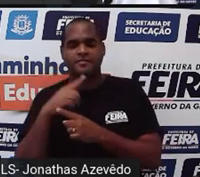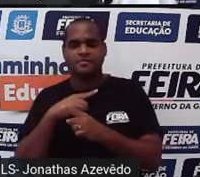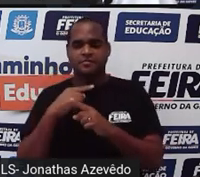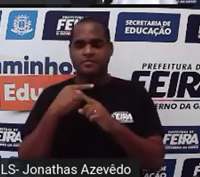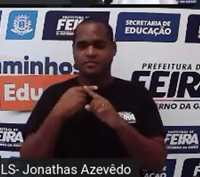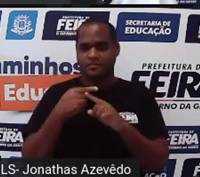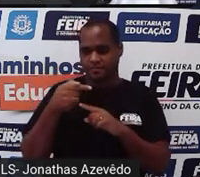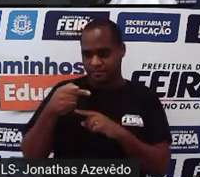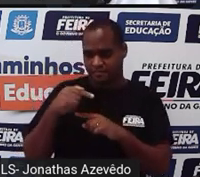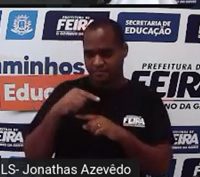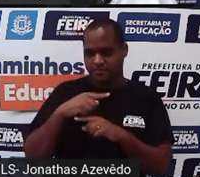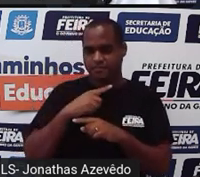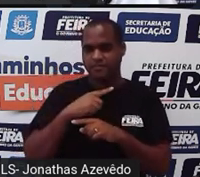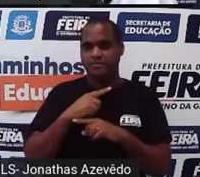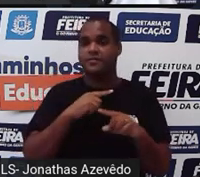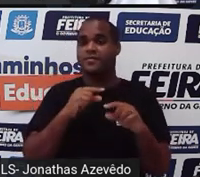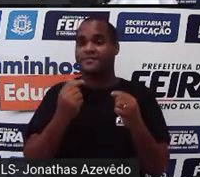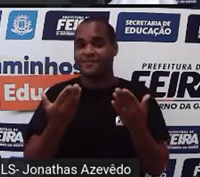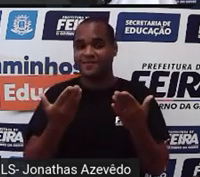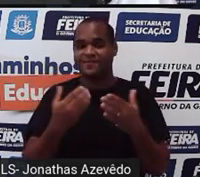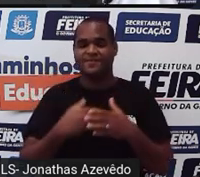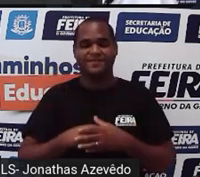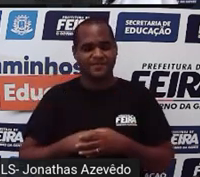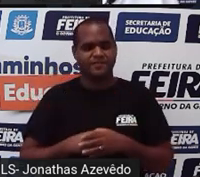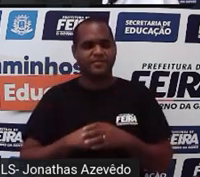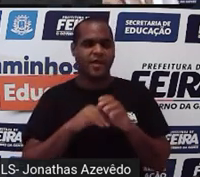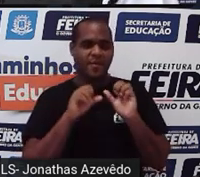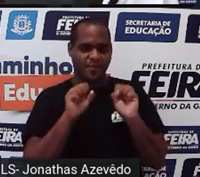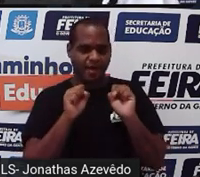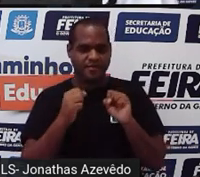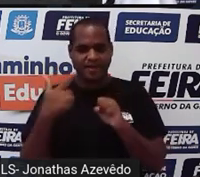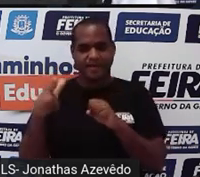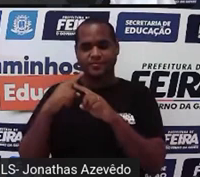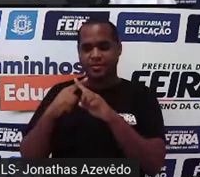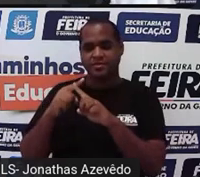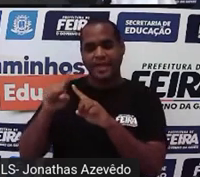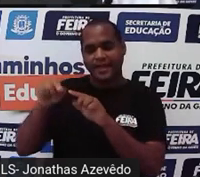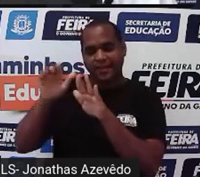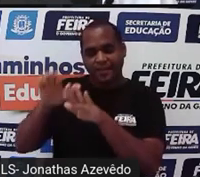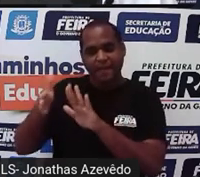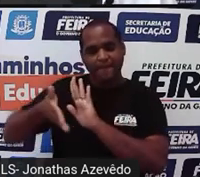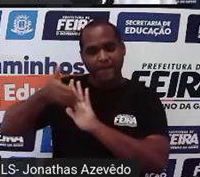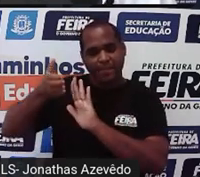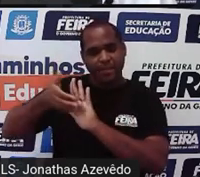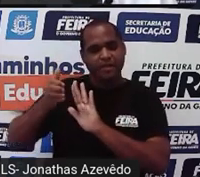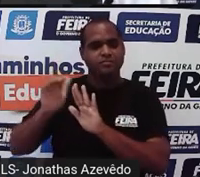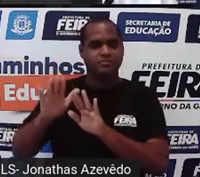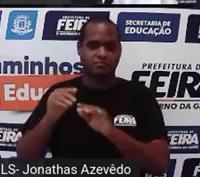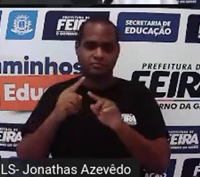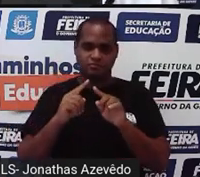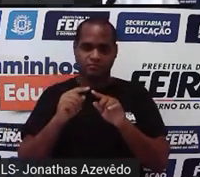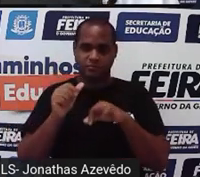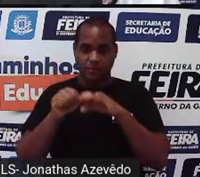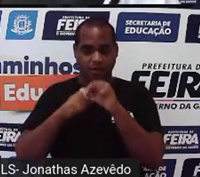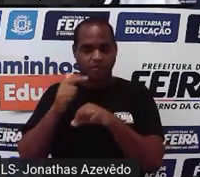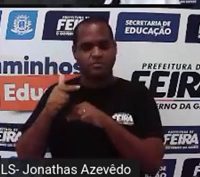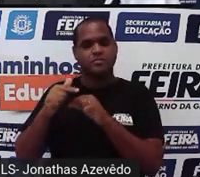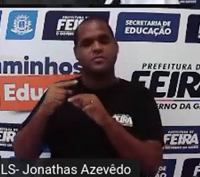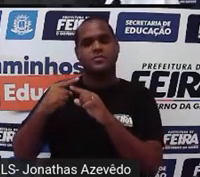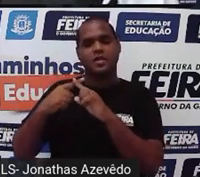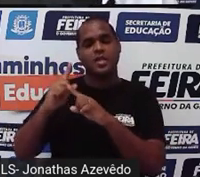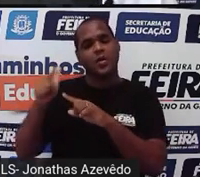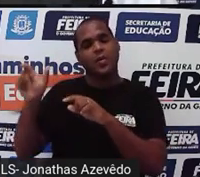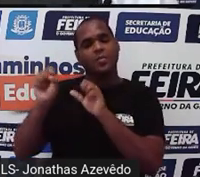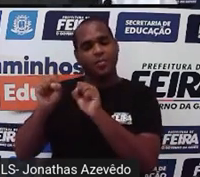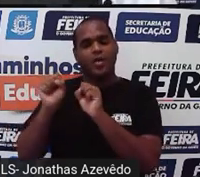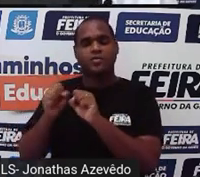= 7 e pode ser na que o x tá isolado x = 7 - Y ou pode